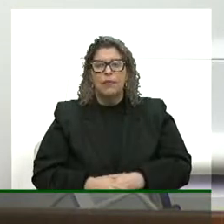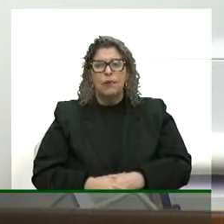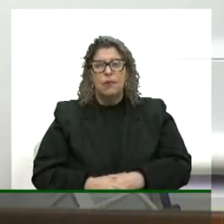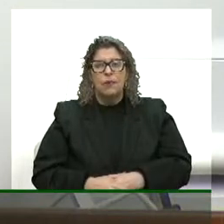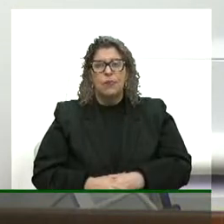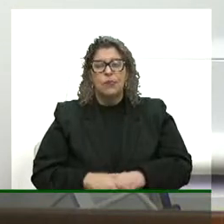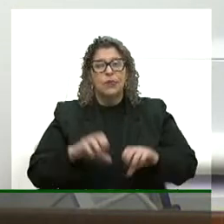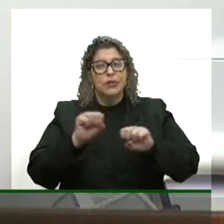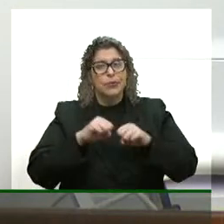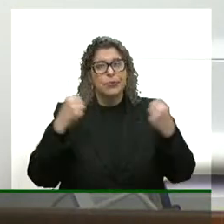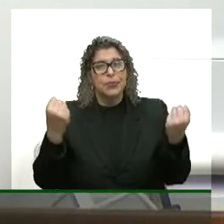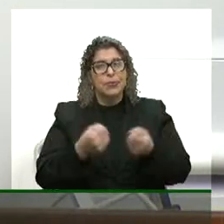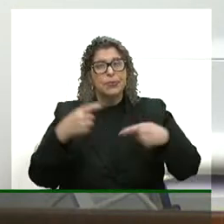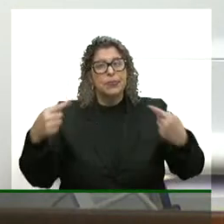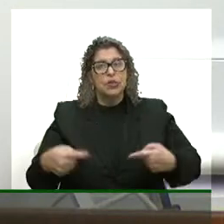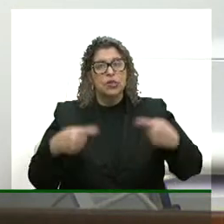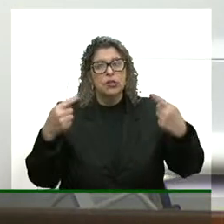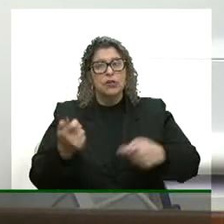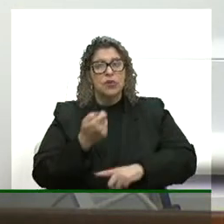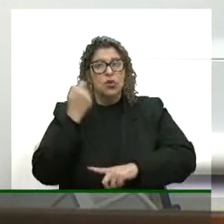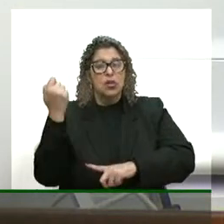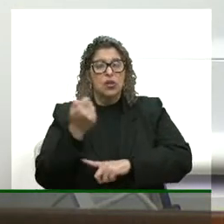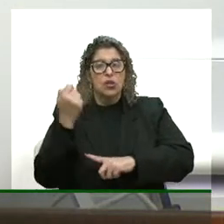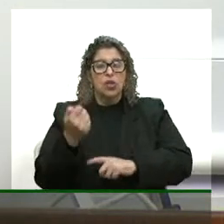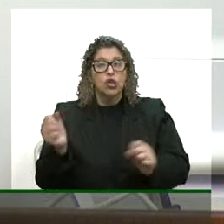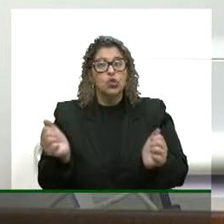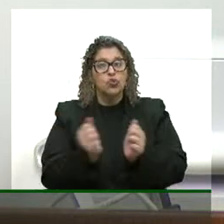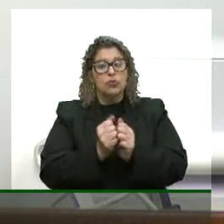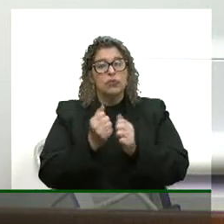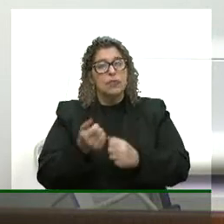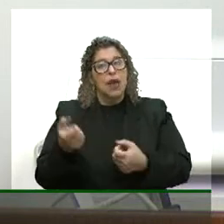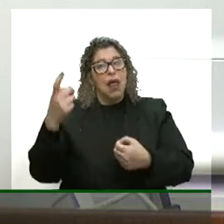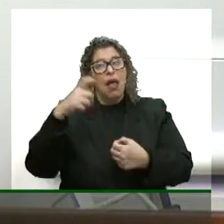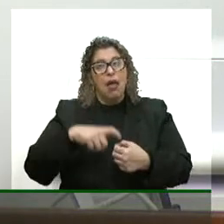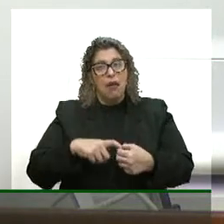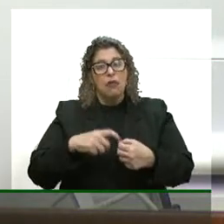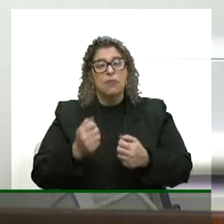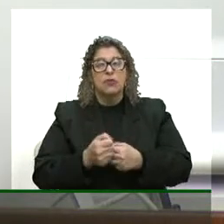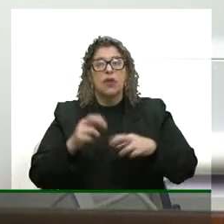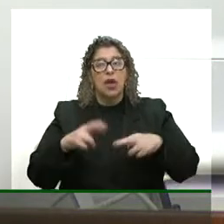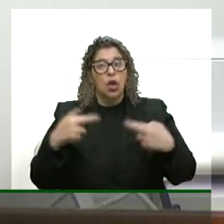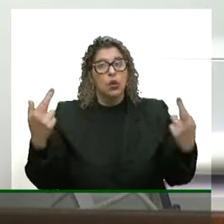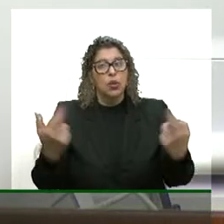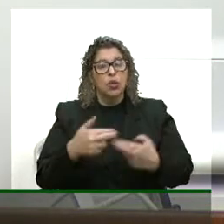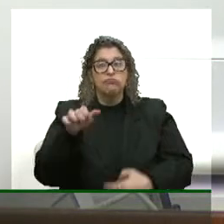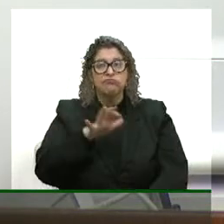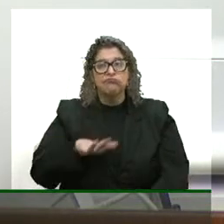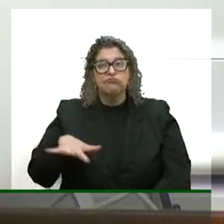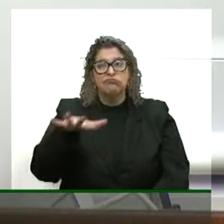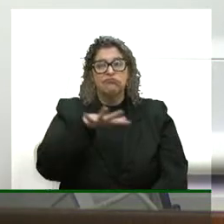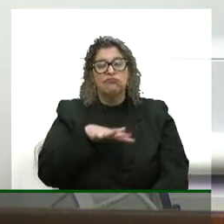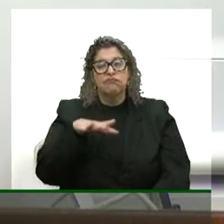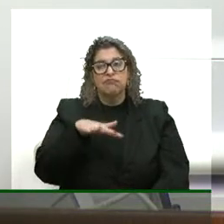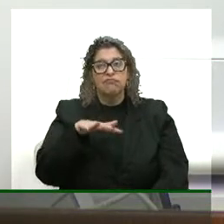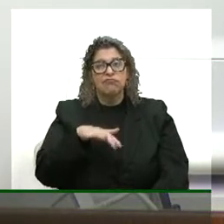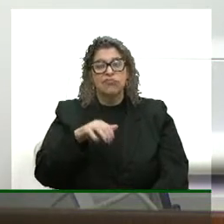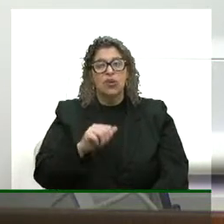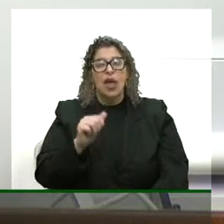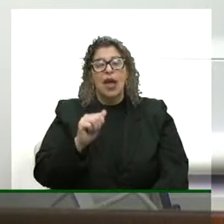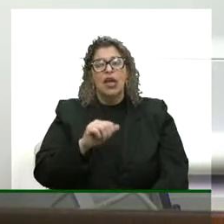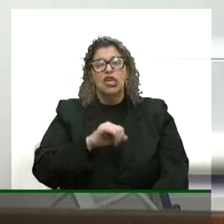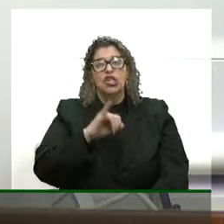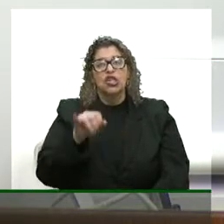nosso seminário Competitividade pelo Rio Grande, Juntos para Recomeçar, que vai reunir aí as regiões do Alto